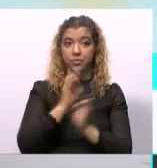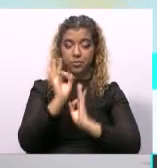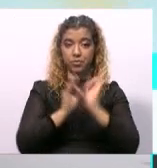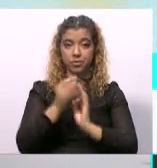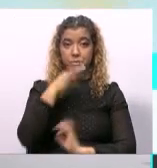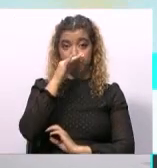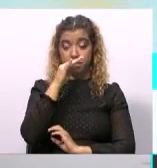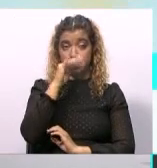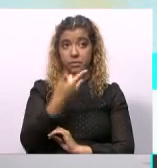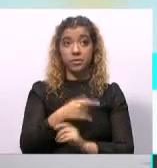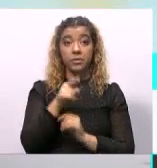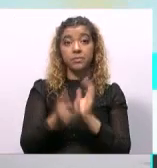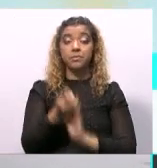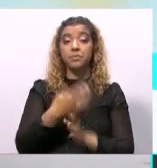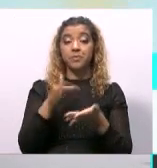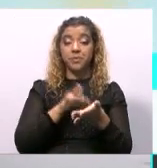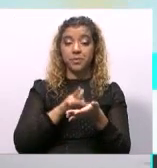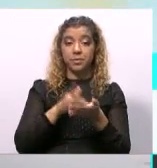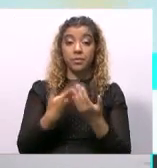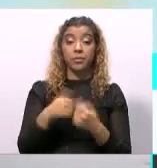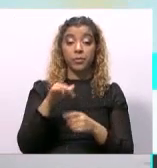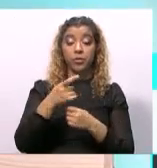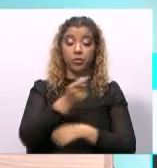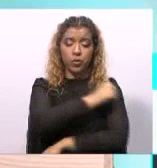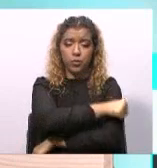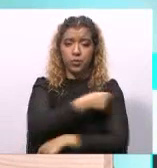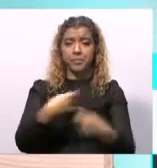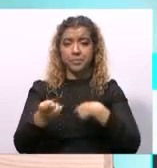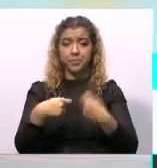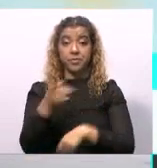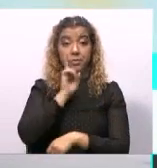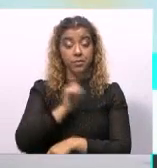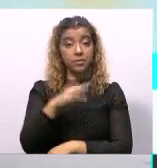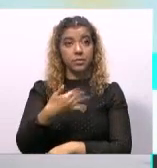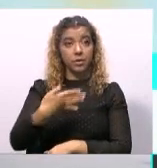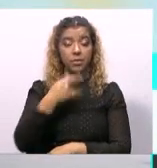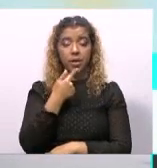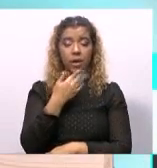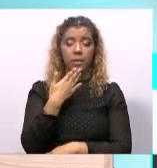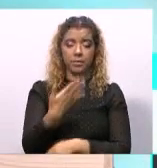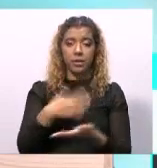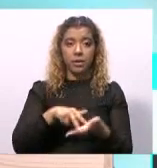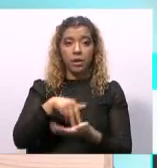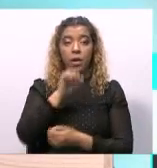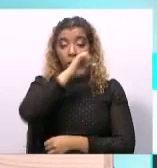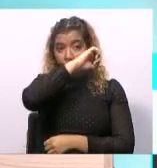Aromaterapia e autora do livro Farmácia Natural em 21 dias, que estivemos aqui a conhecer antes do intervalo, e a quem agradeço a presença. Muito obrigada por esta